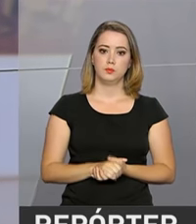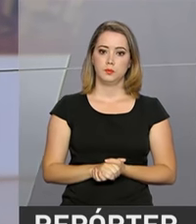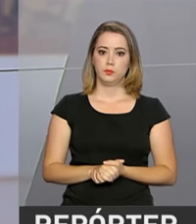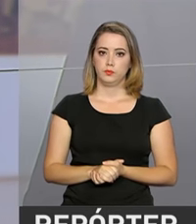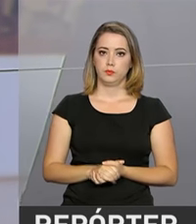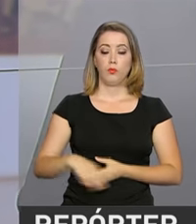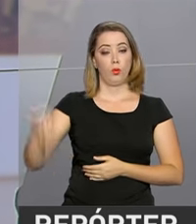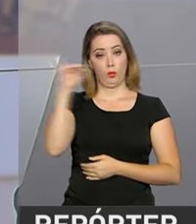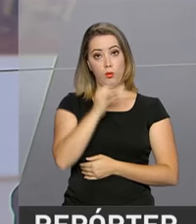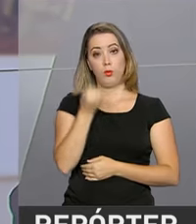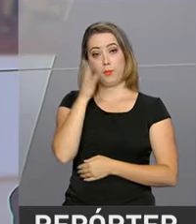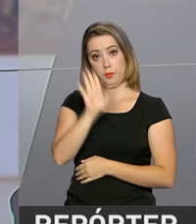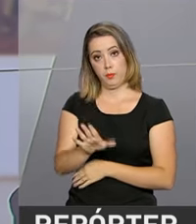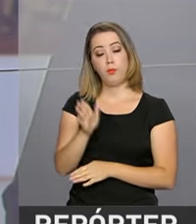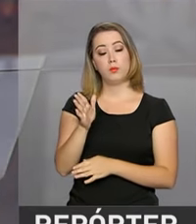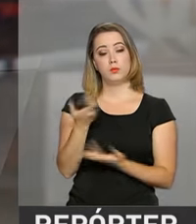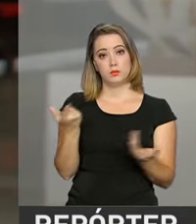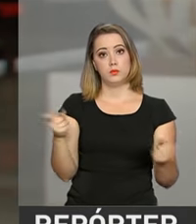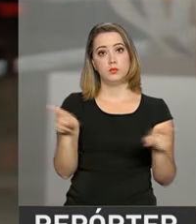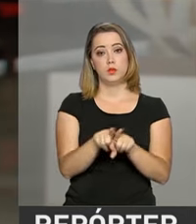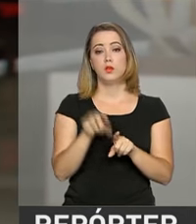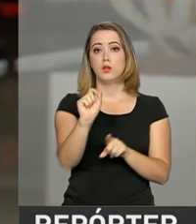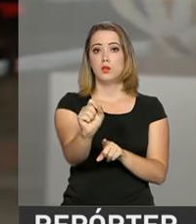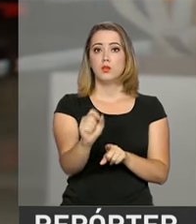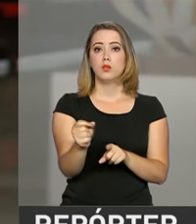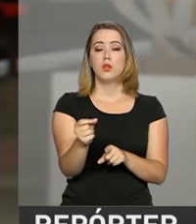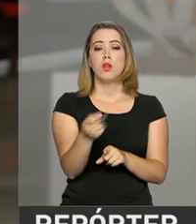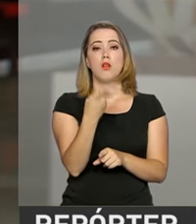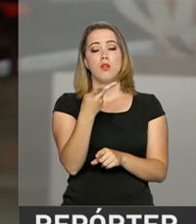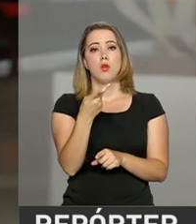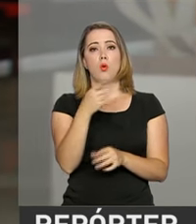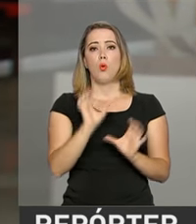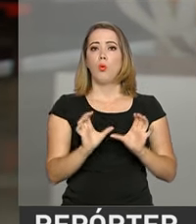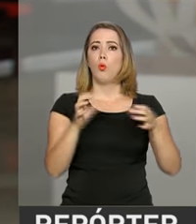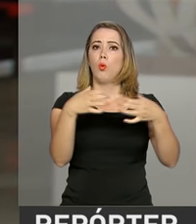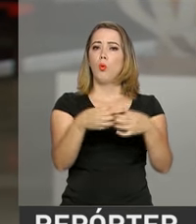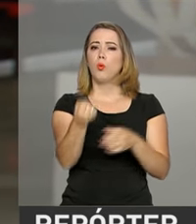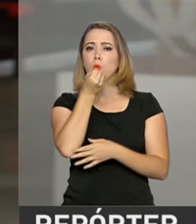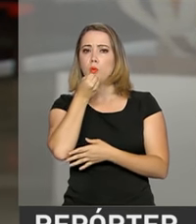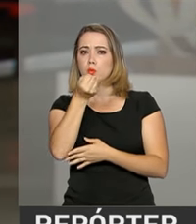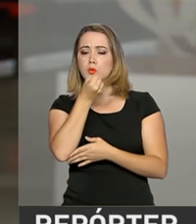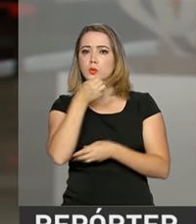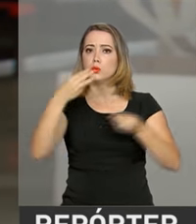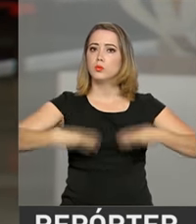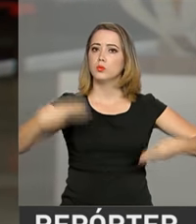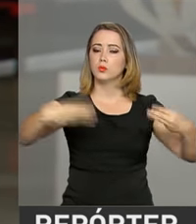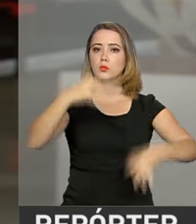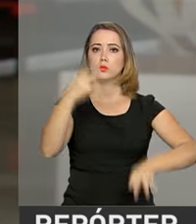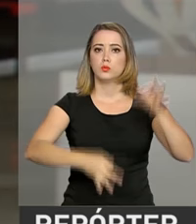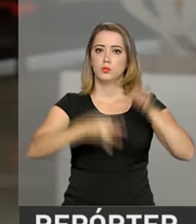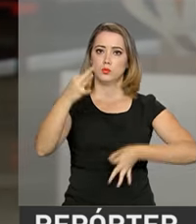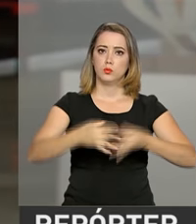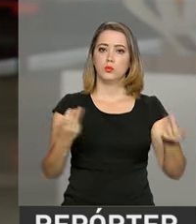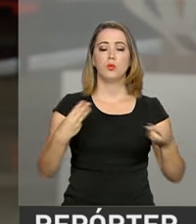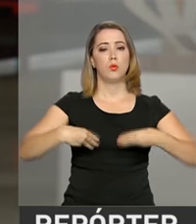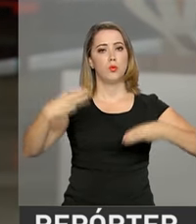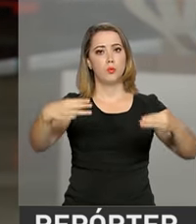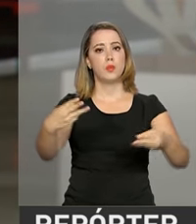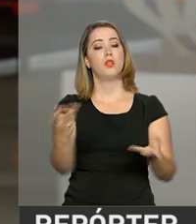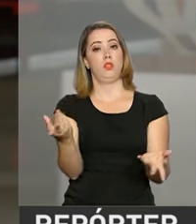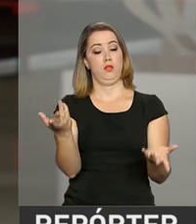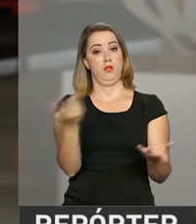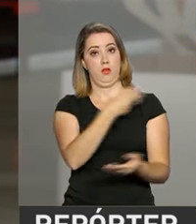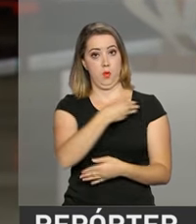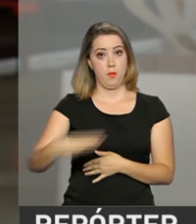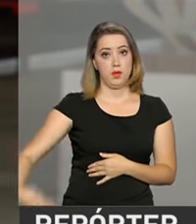Olá Leandro boa tarde segundo assessoria de imprensa do Ministério da Justiça e cidadania o Ministro Alexandre de Morais